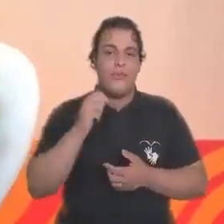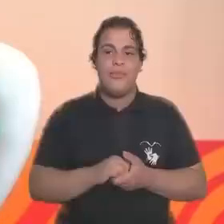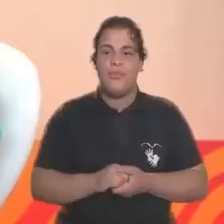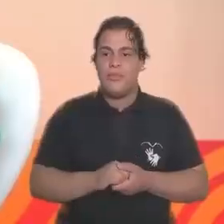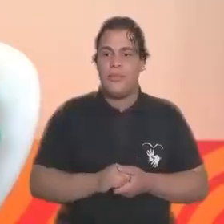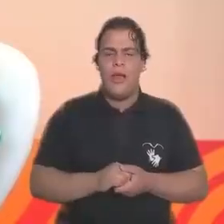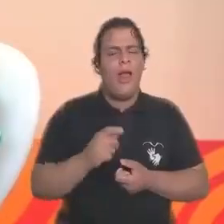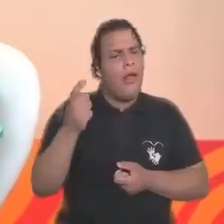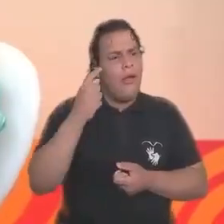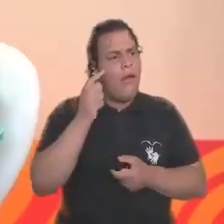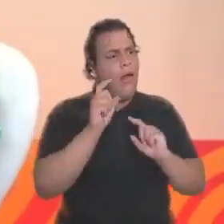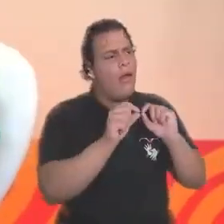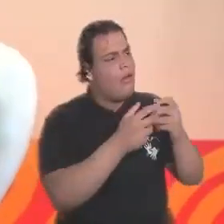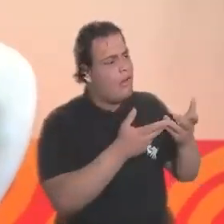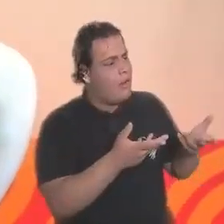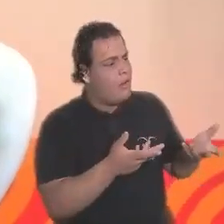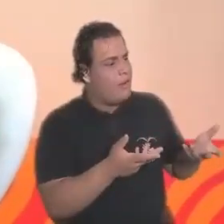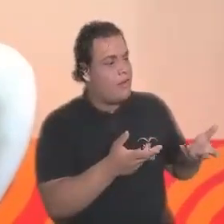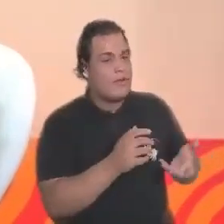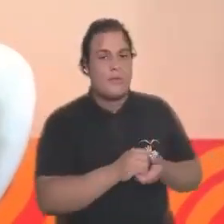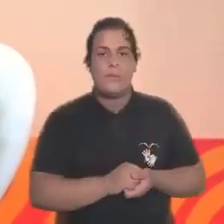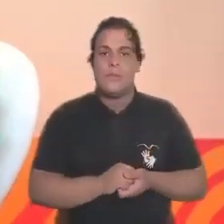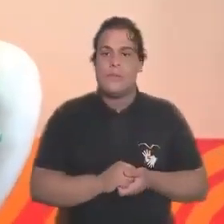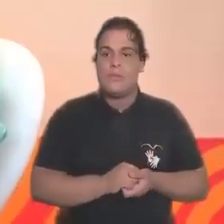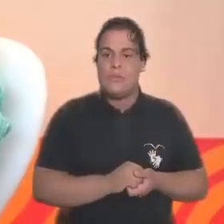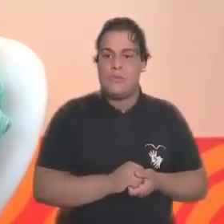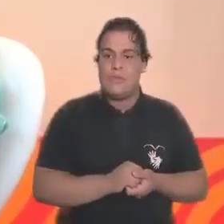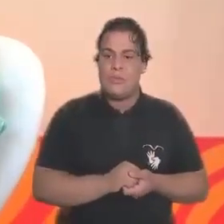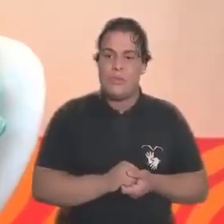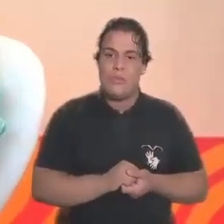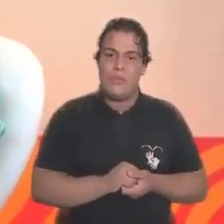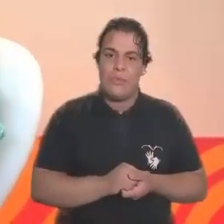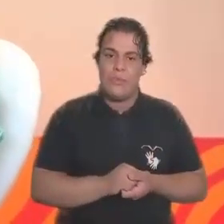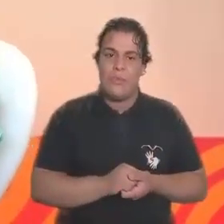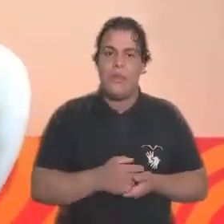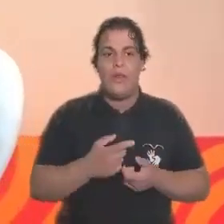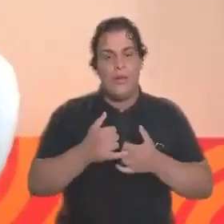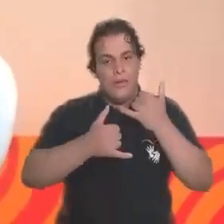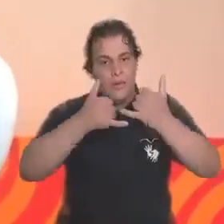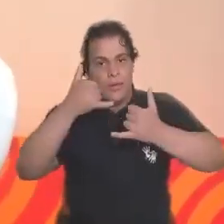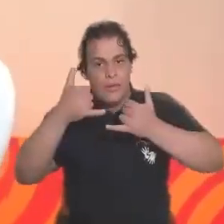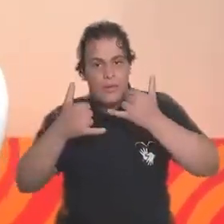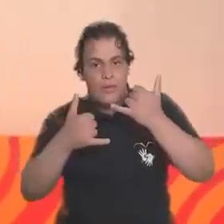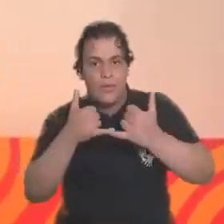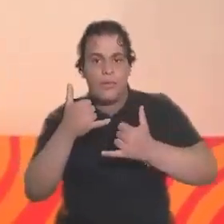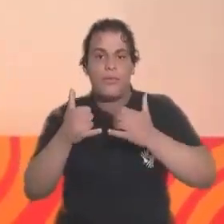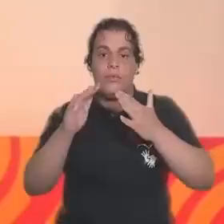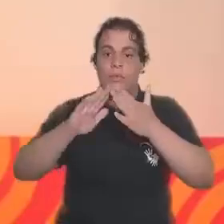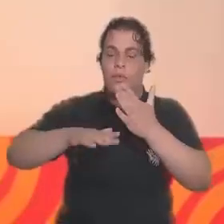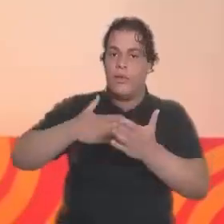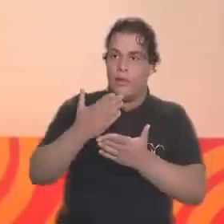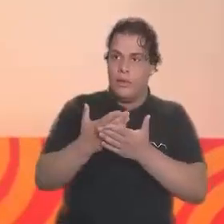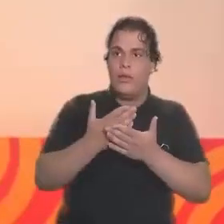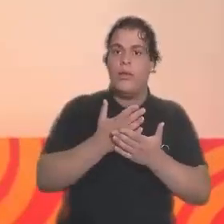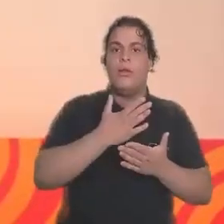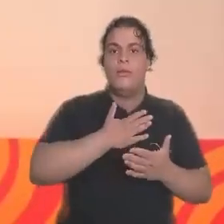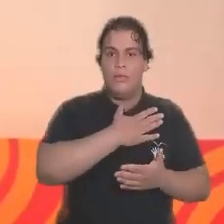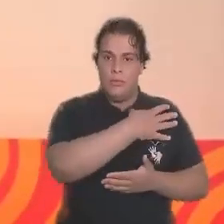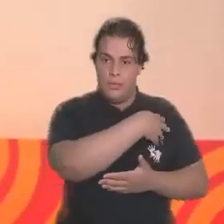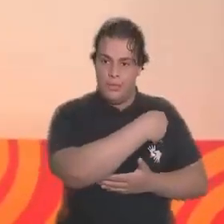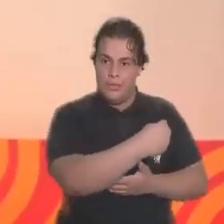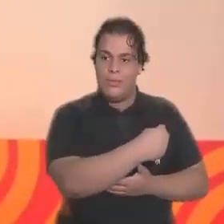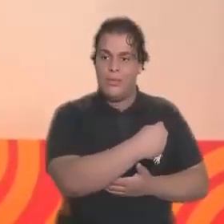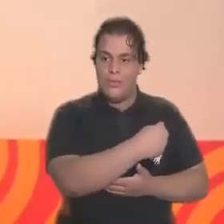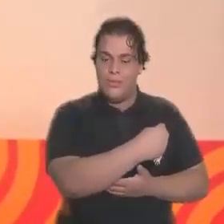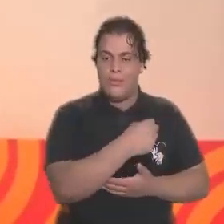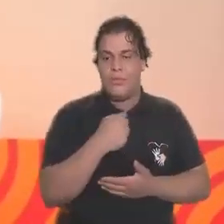gente, e essa pintinha aqui? A diretora chama Esther, não é possível, Rafael. Então, foi uma brincadeira na escola dos meus filhos. Eu